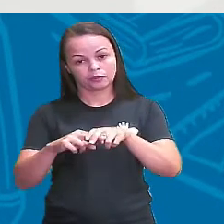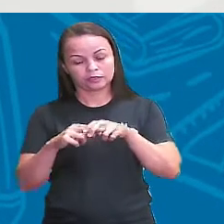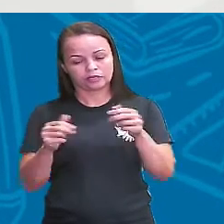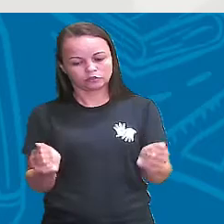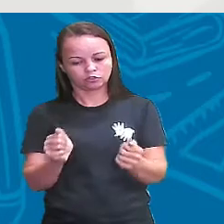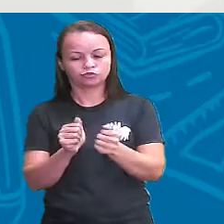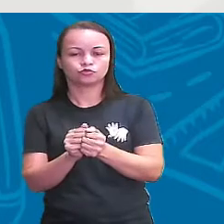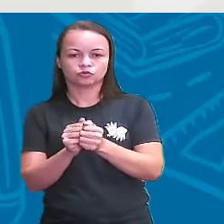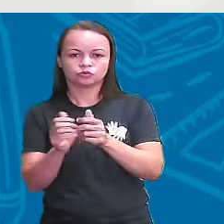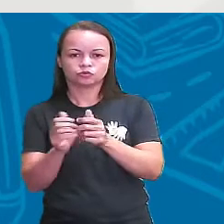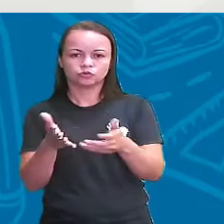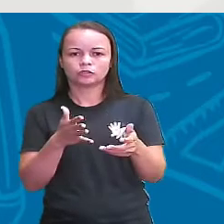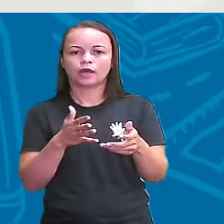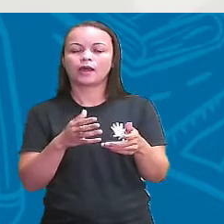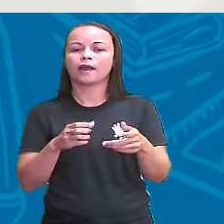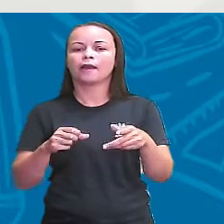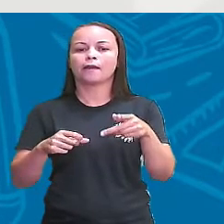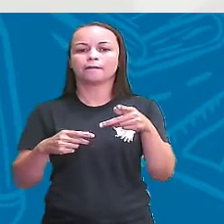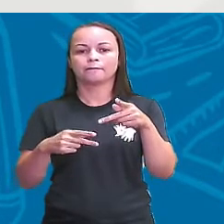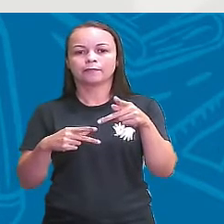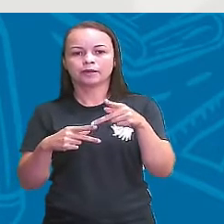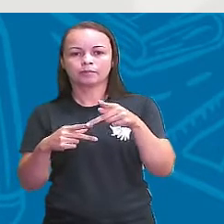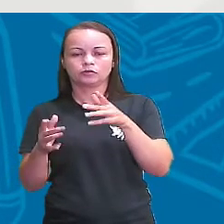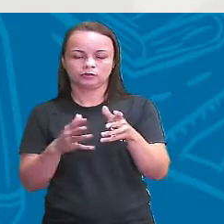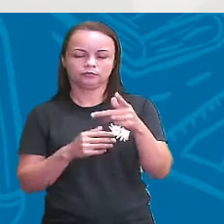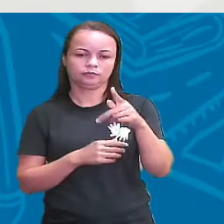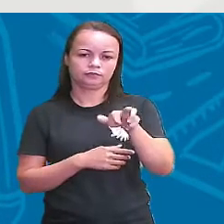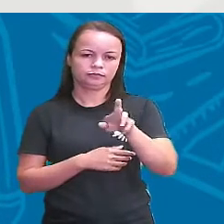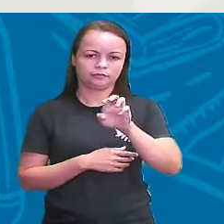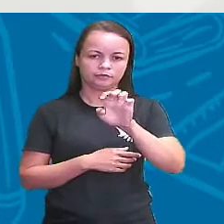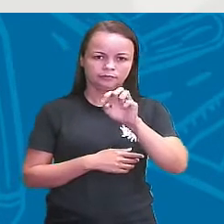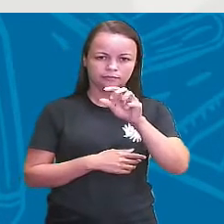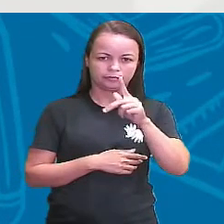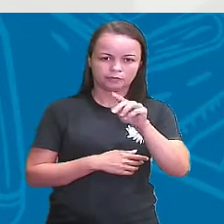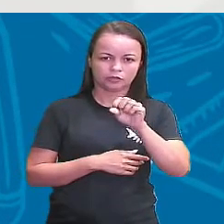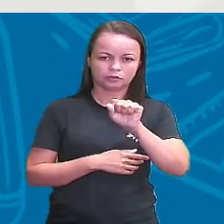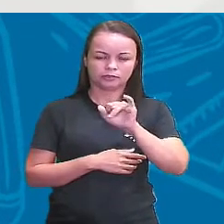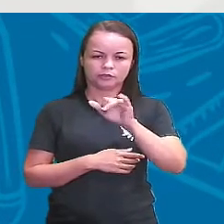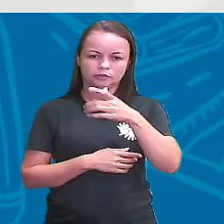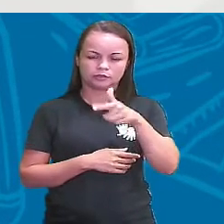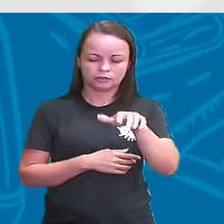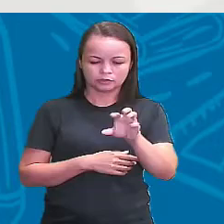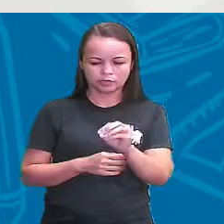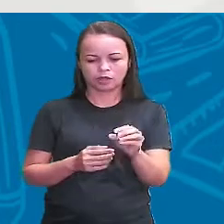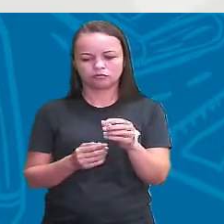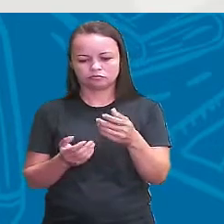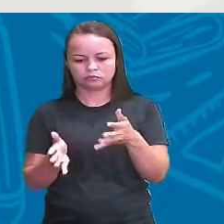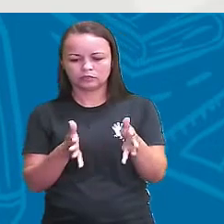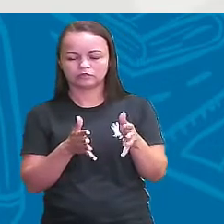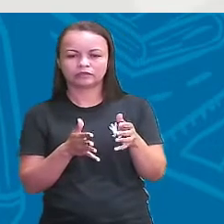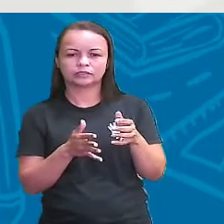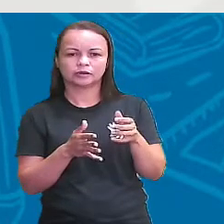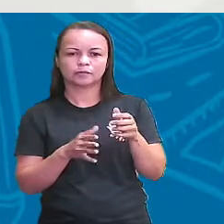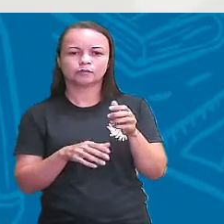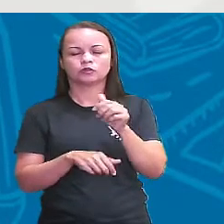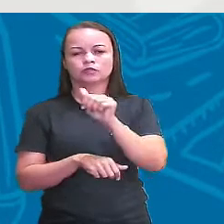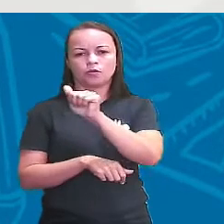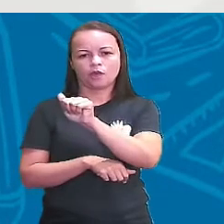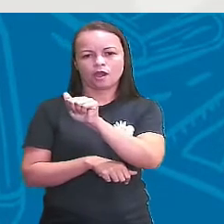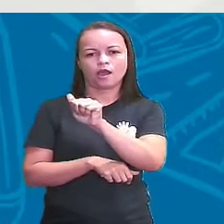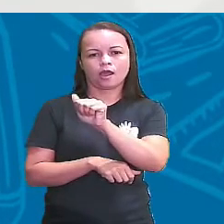acompanhado de preposição. E, na maioria das vezes, vai ser a preposição a